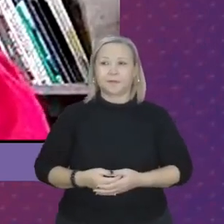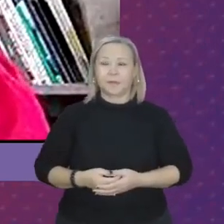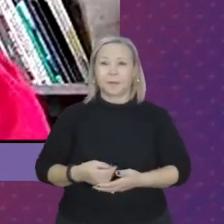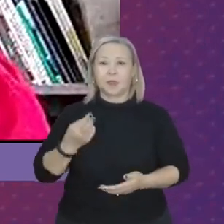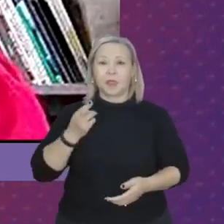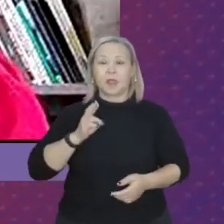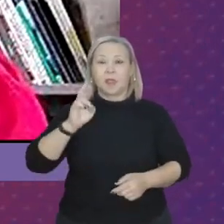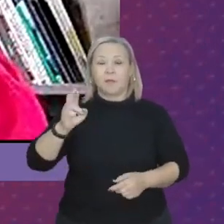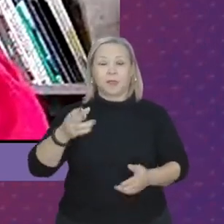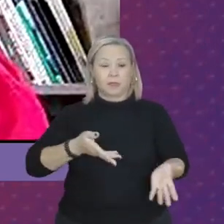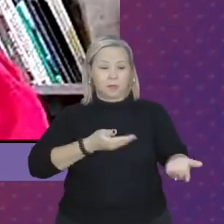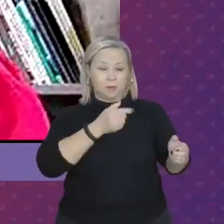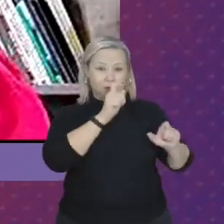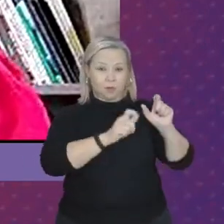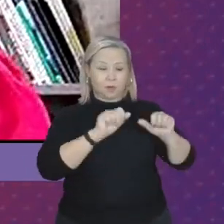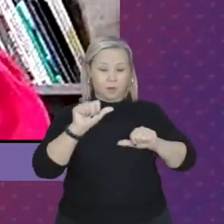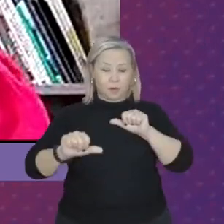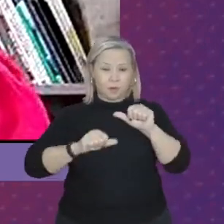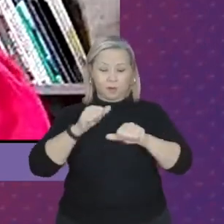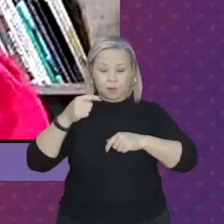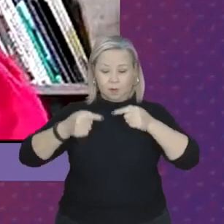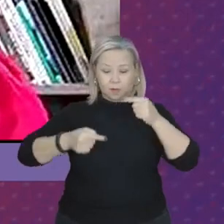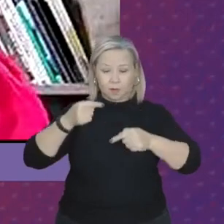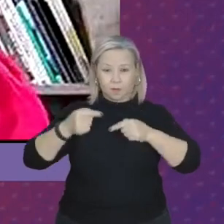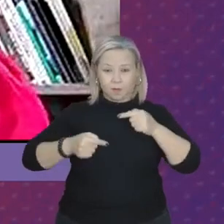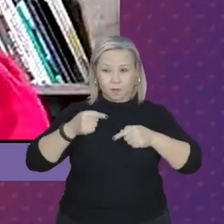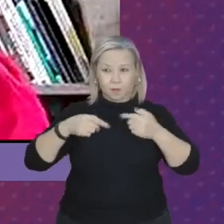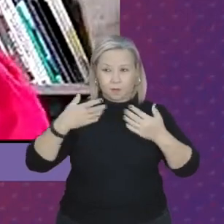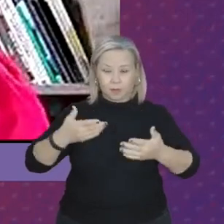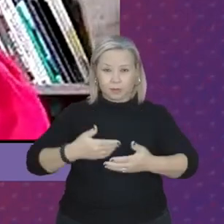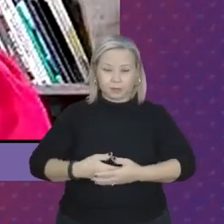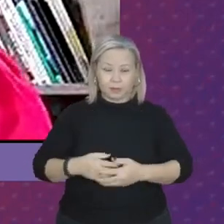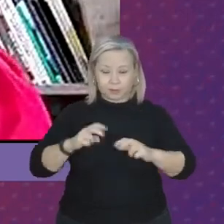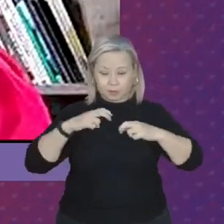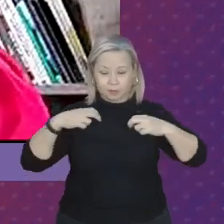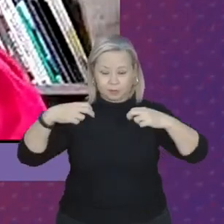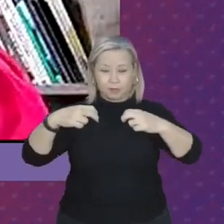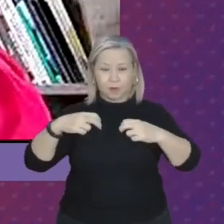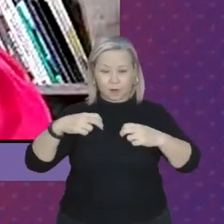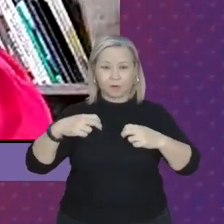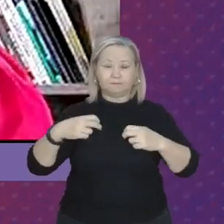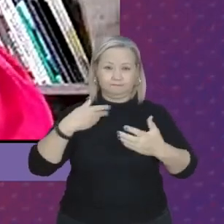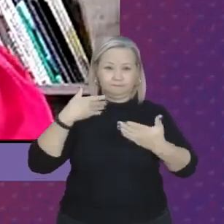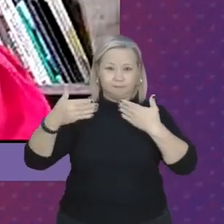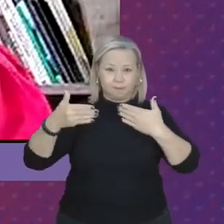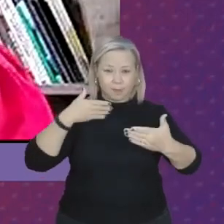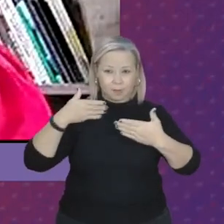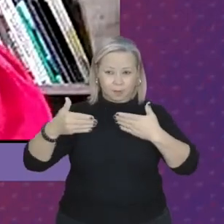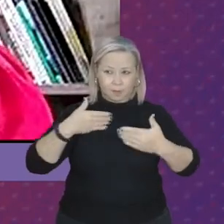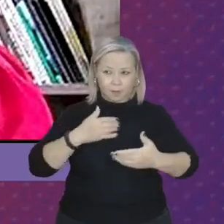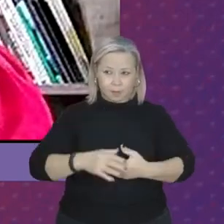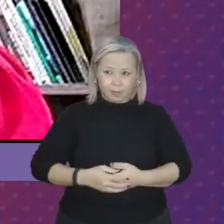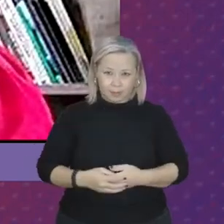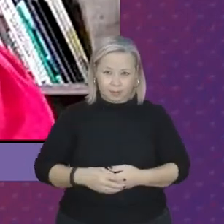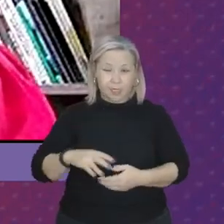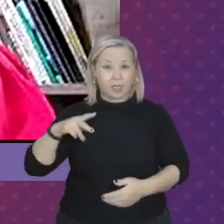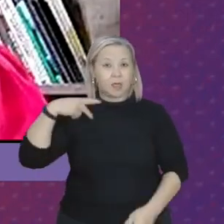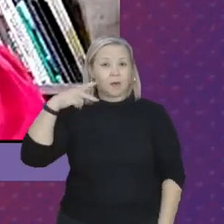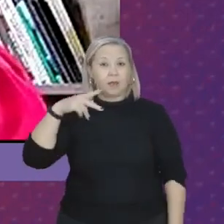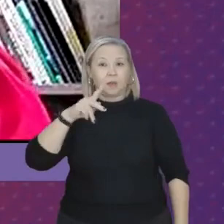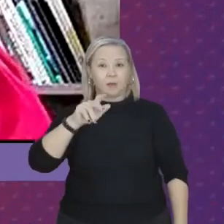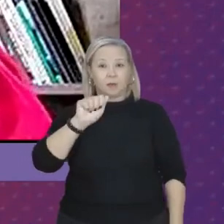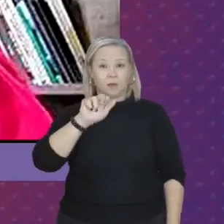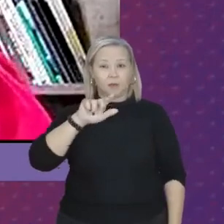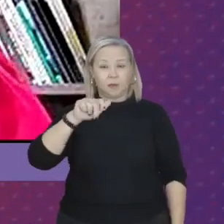Representação dos jovens e transformação política, na verdade, é a nossa roda de conversa. Então, a questão 1. A vereadora Carla Silva